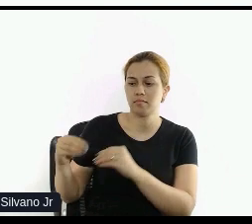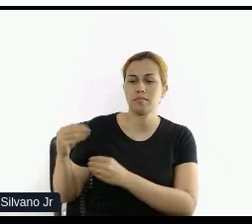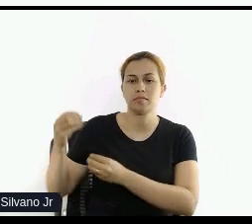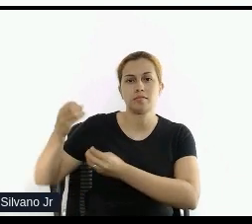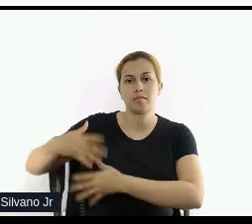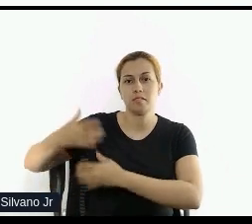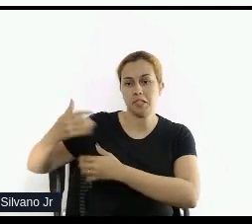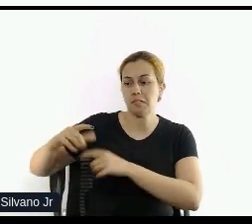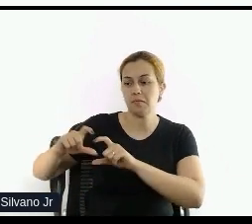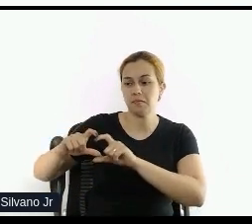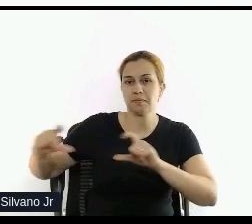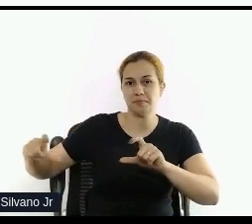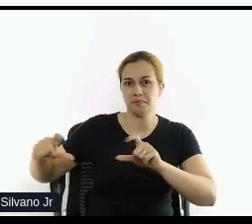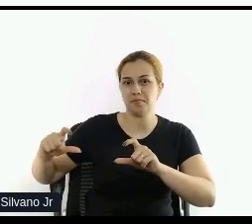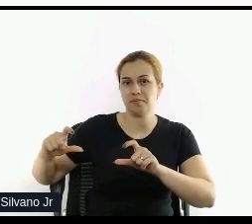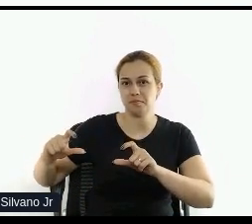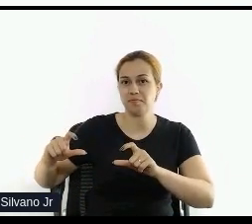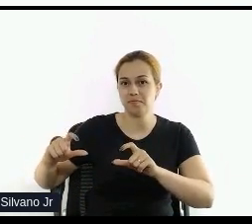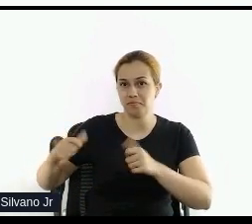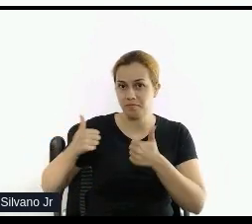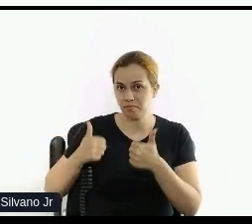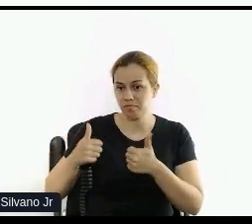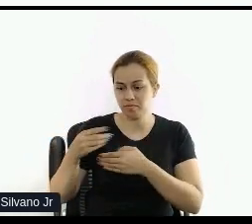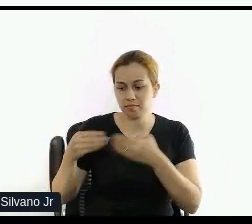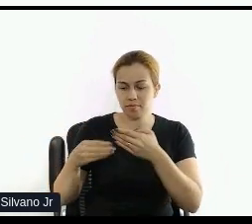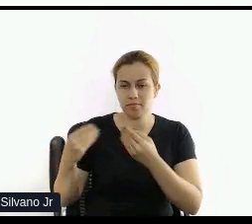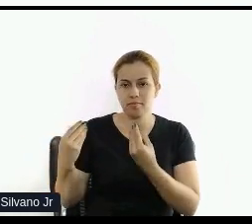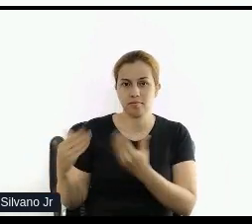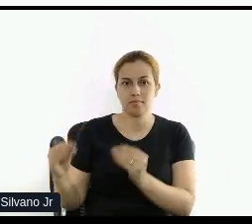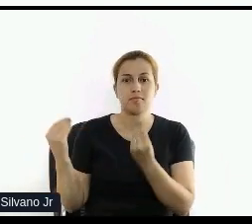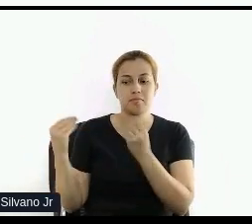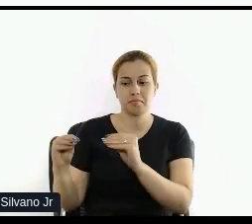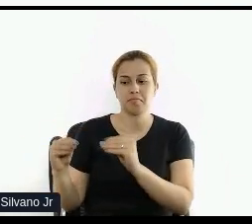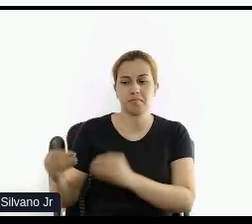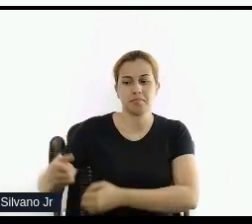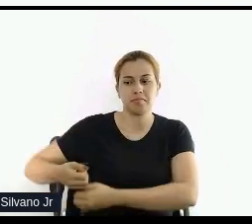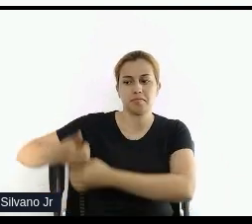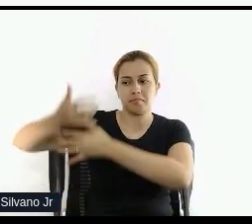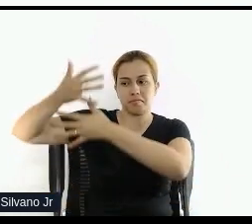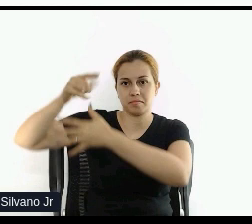também está nos slides. Eu vou conversar aqui mais rapidamente sobre esses